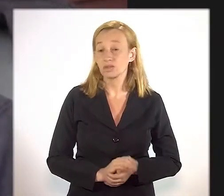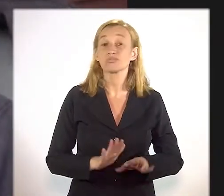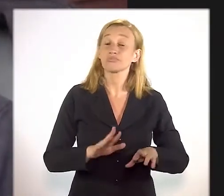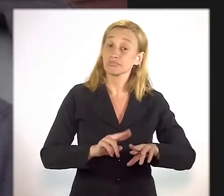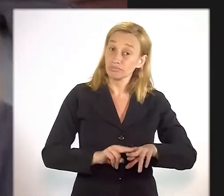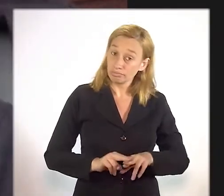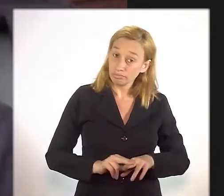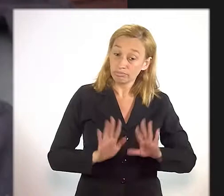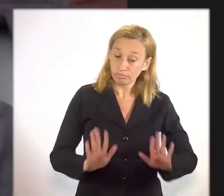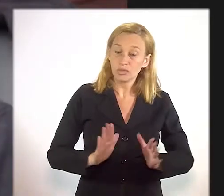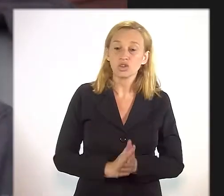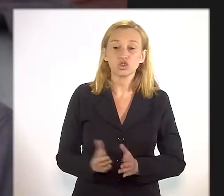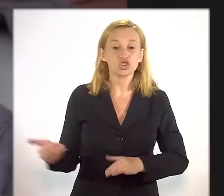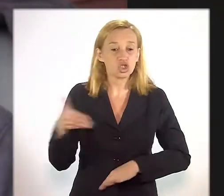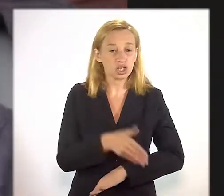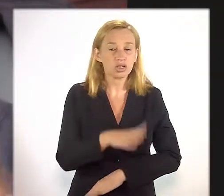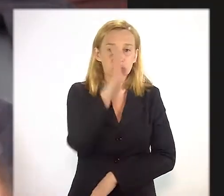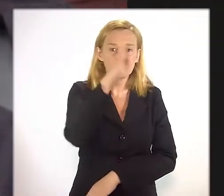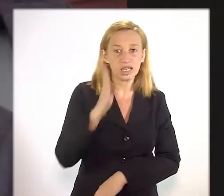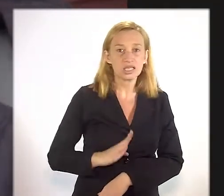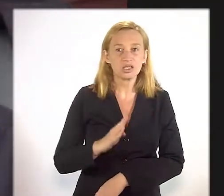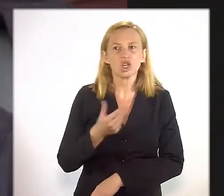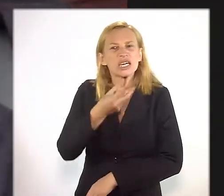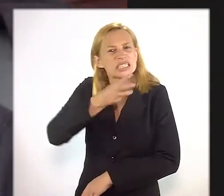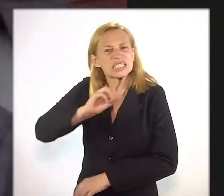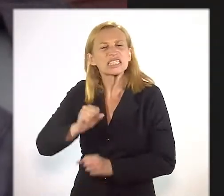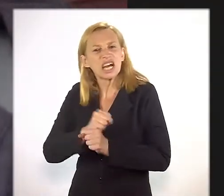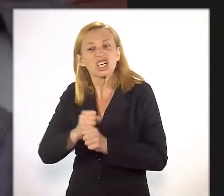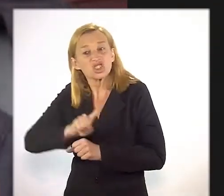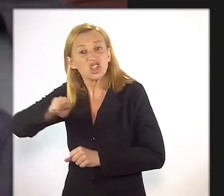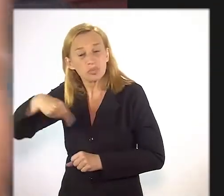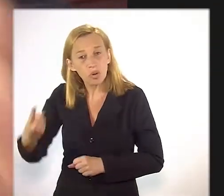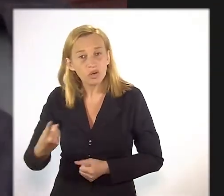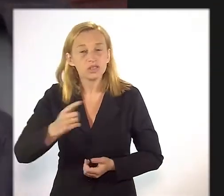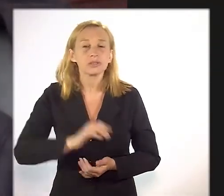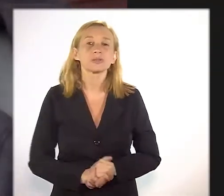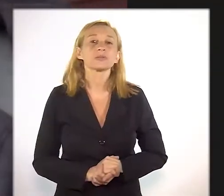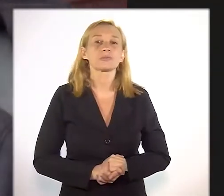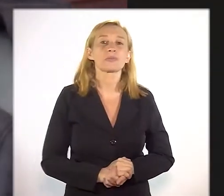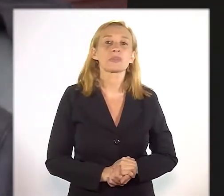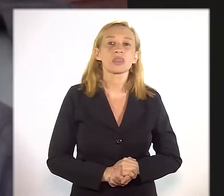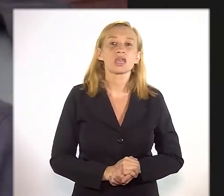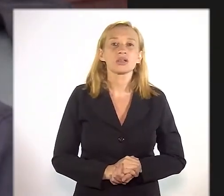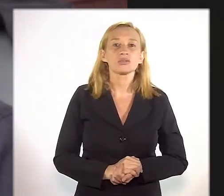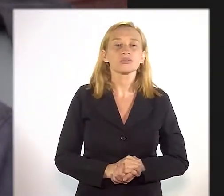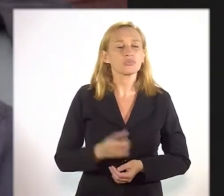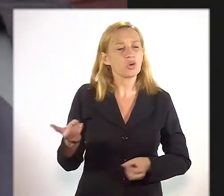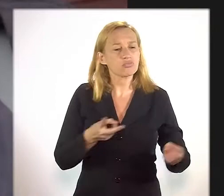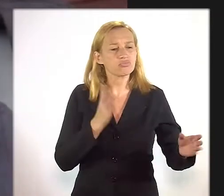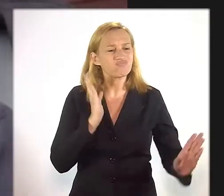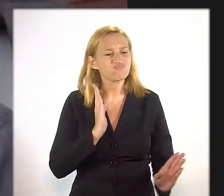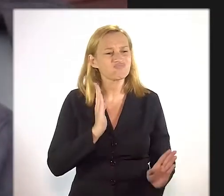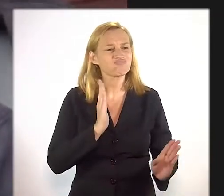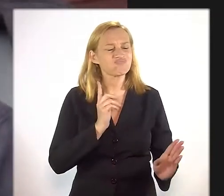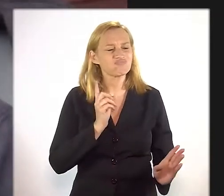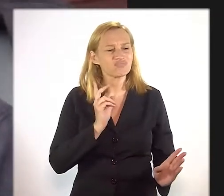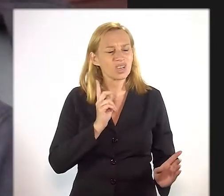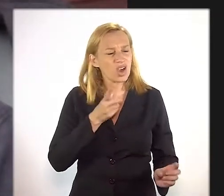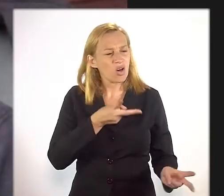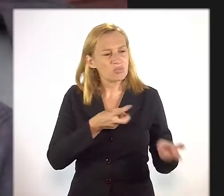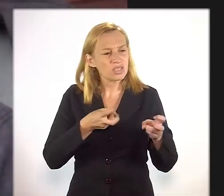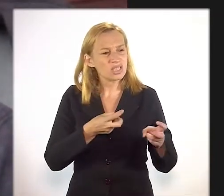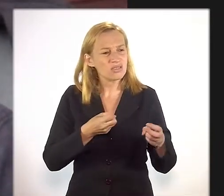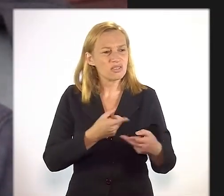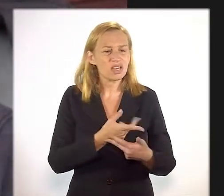Porém, quando eu vim para o Brasil, 30 anos depois de ter começado a Ponte, eu deparei com uma situação que